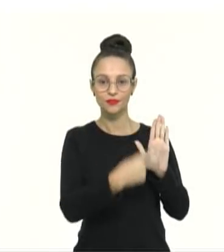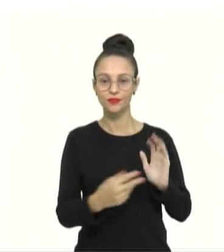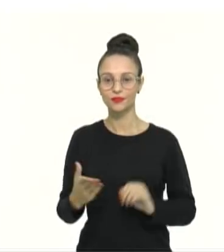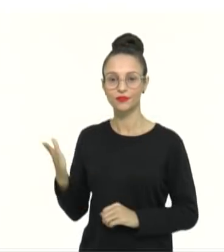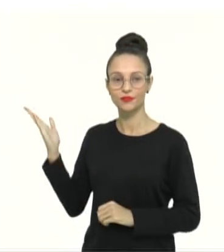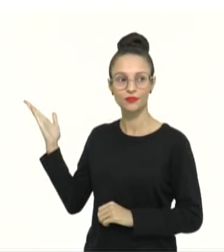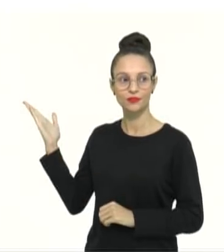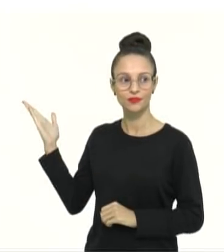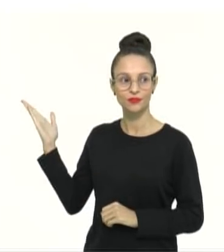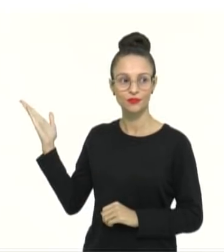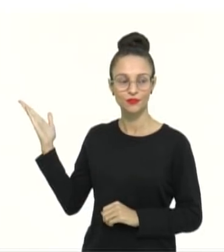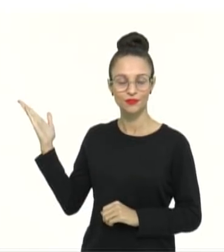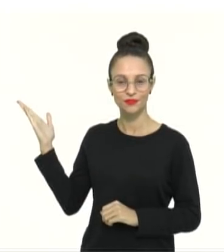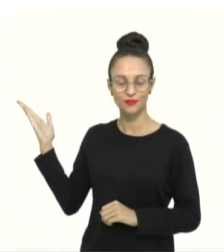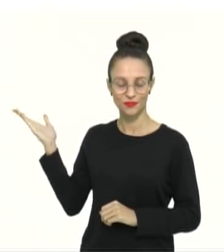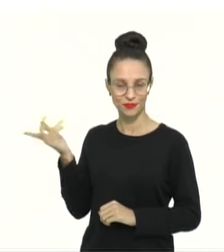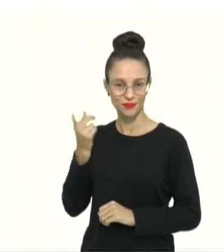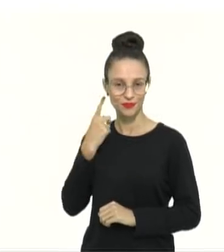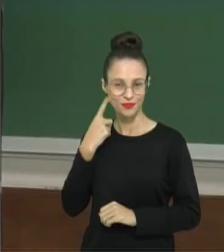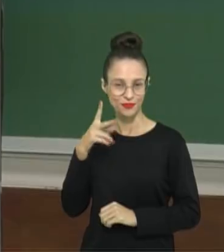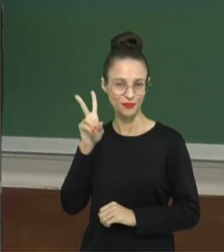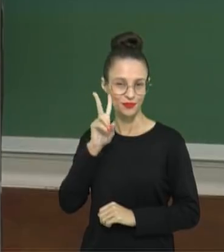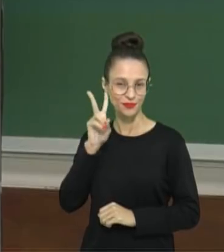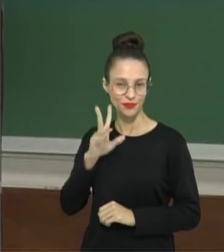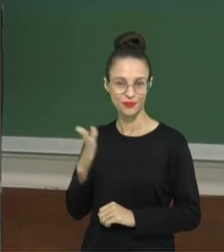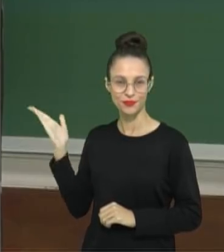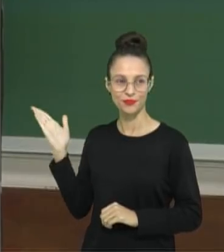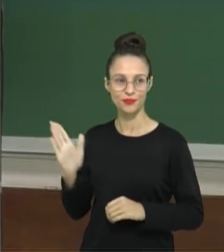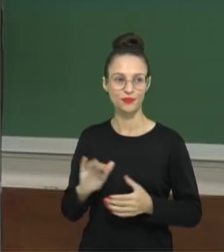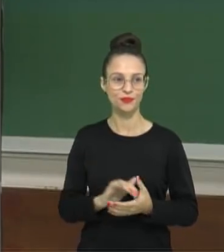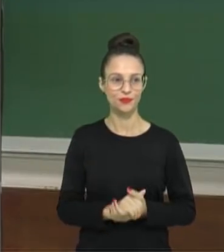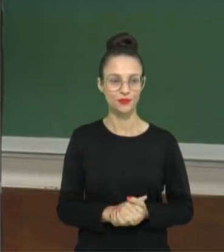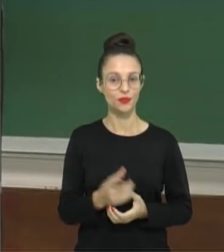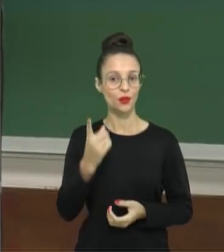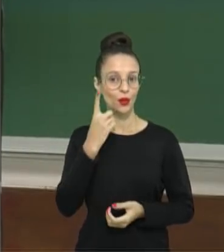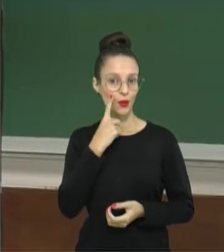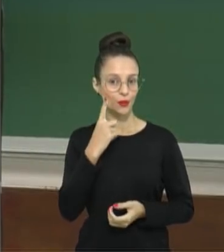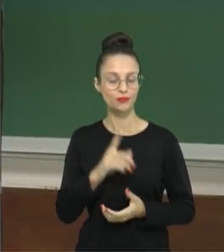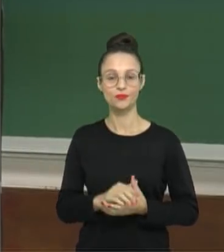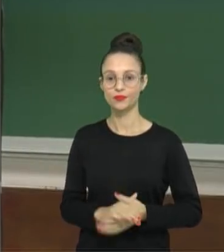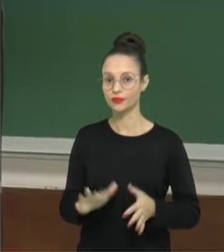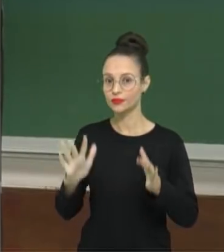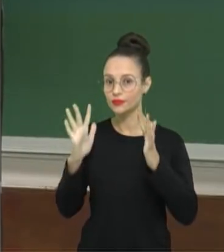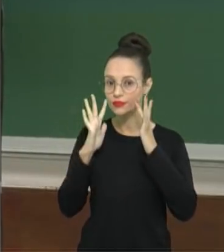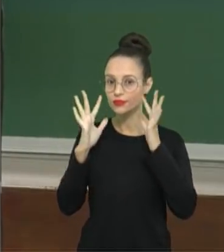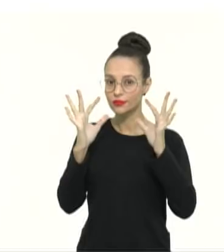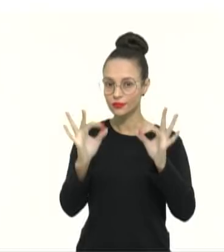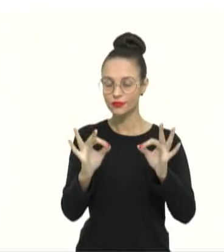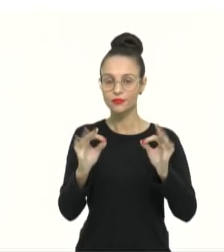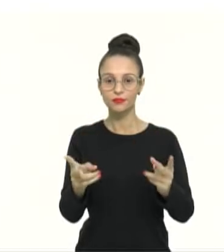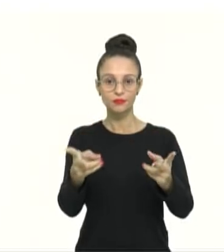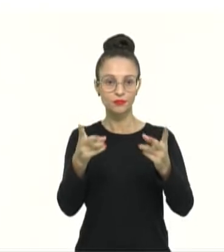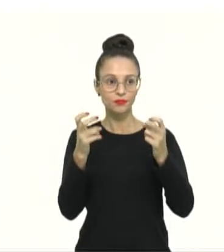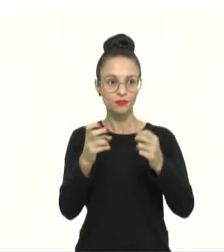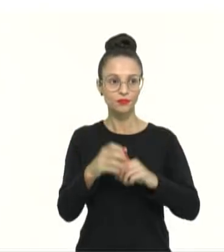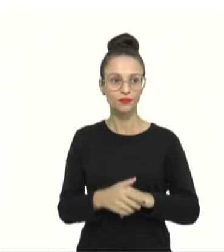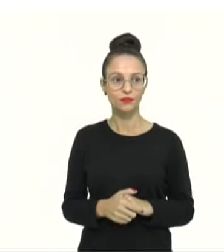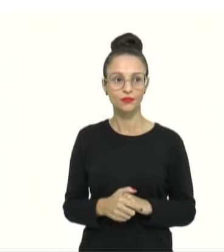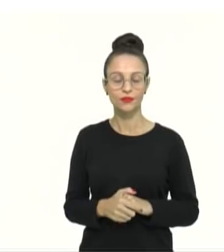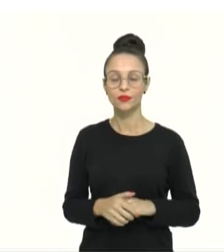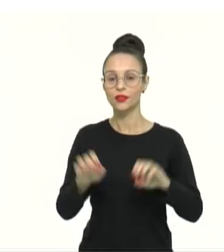essa comic strip que nós temos aqui. Então, olha lá, bastante importante observar